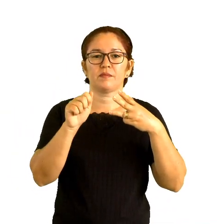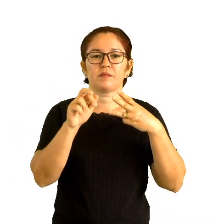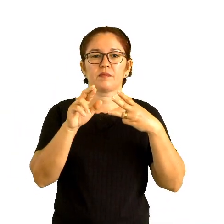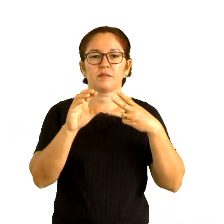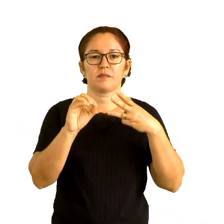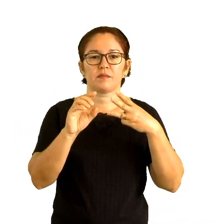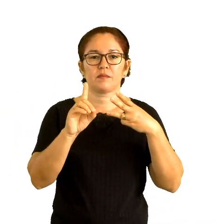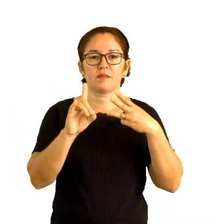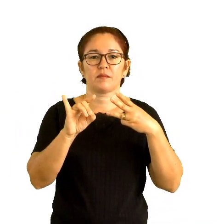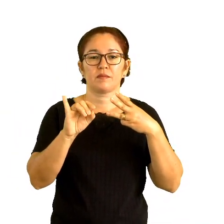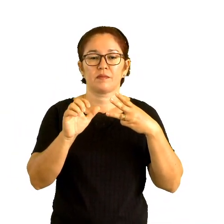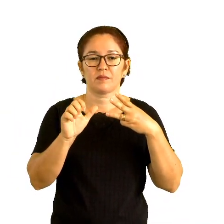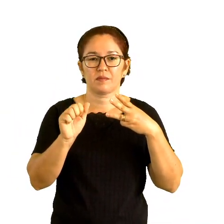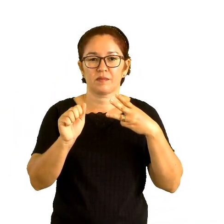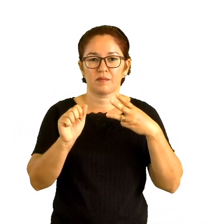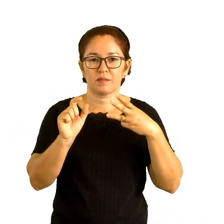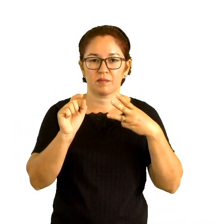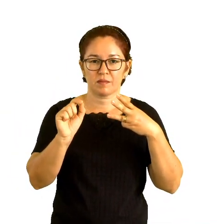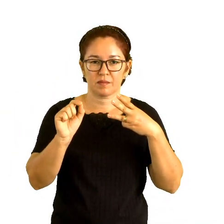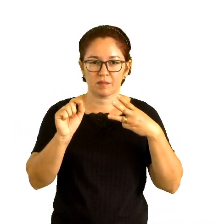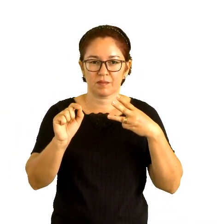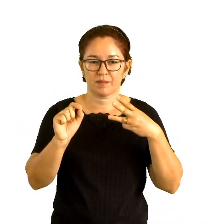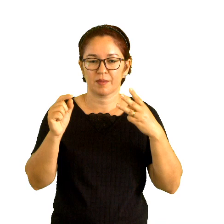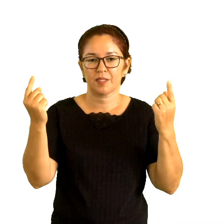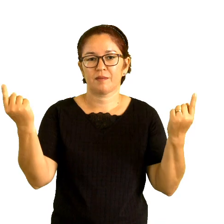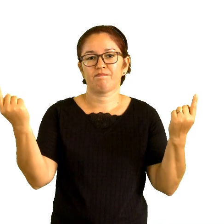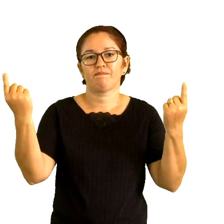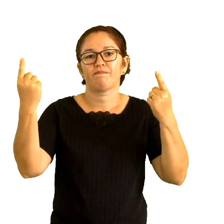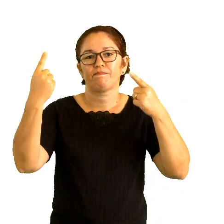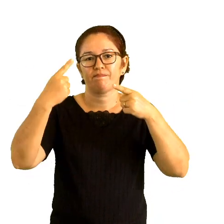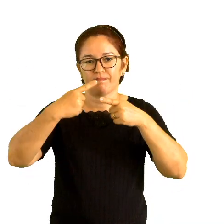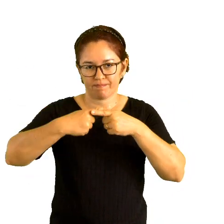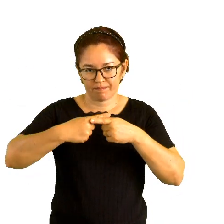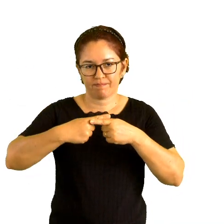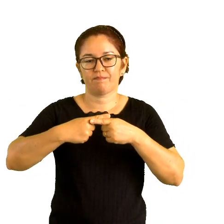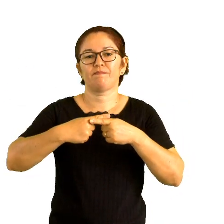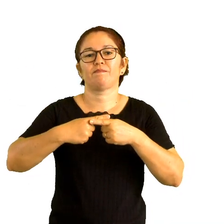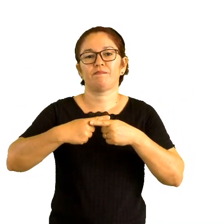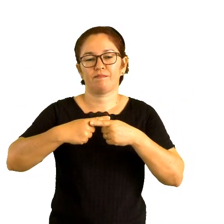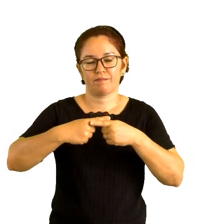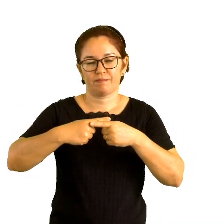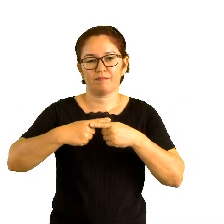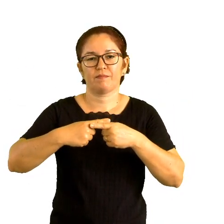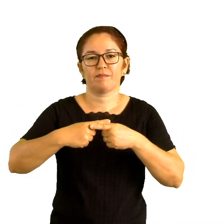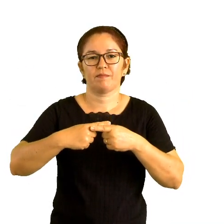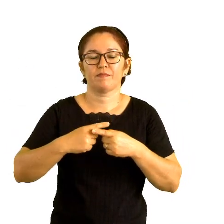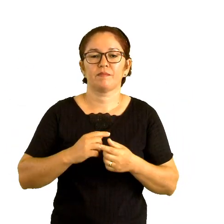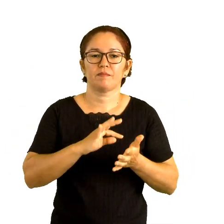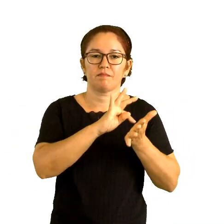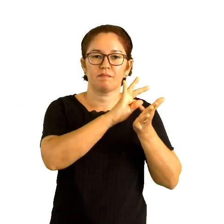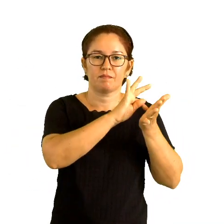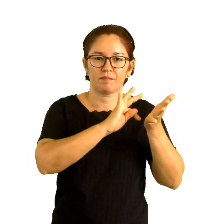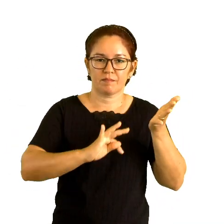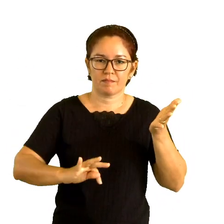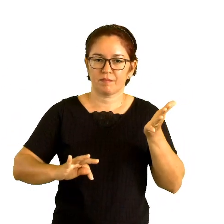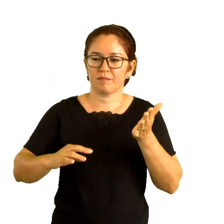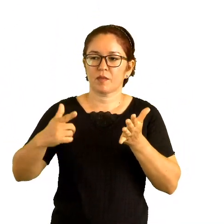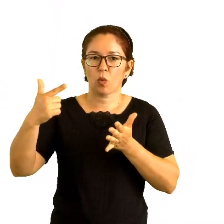o texto possui ideias contrárias às ideias centrais do texto